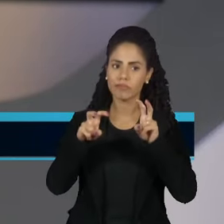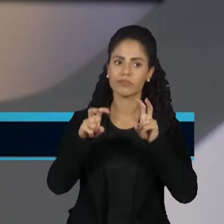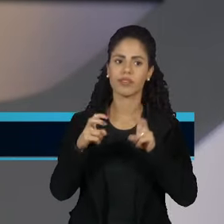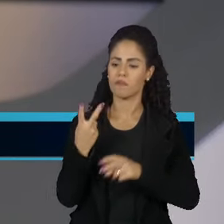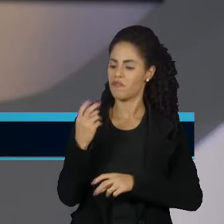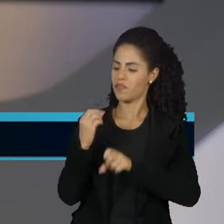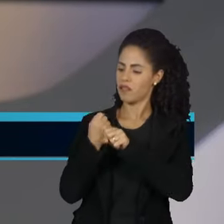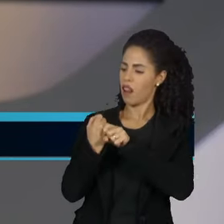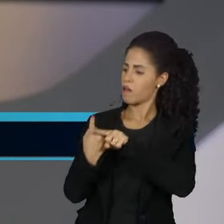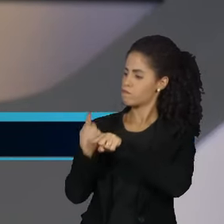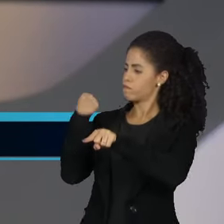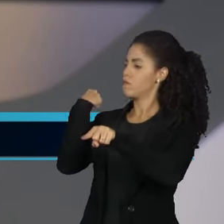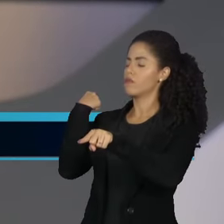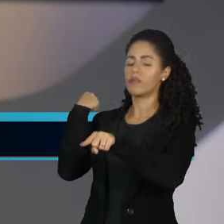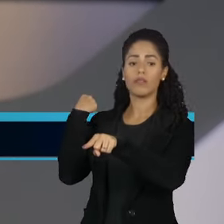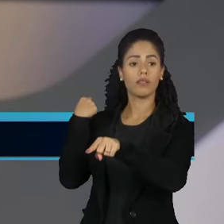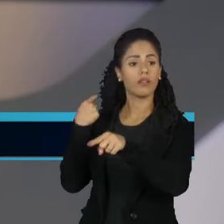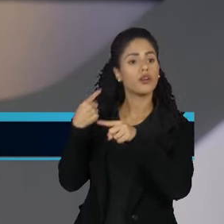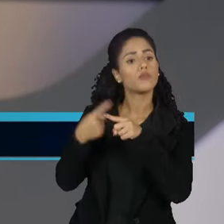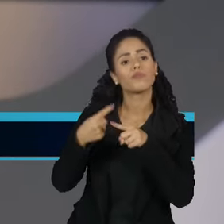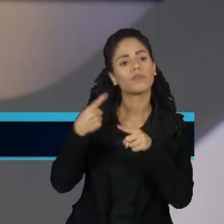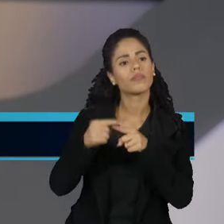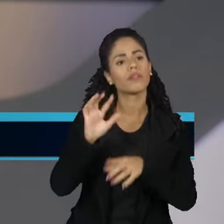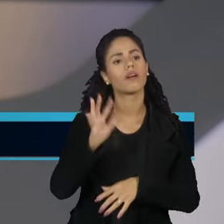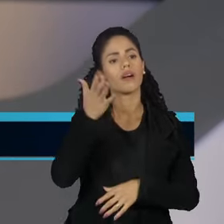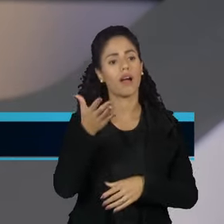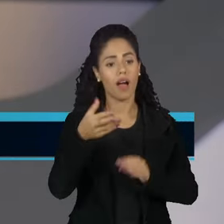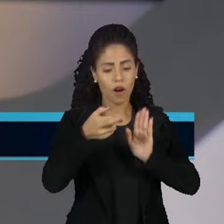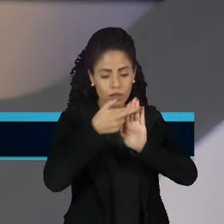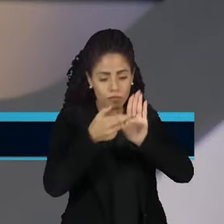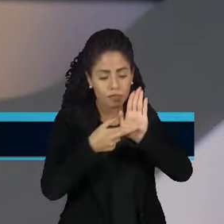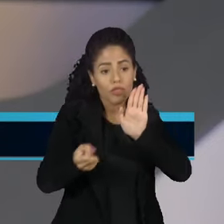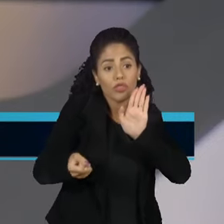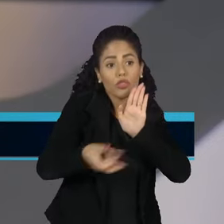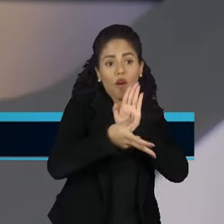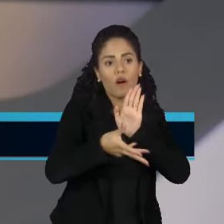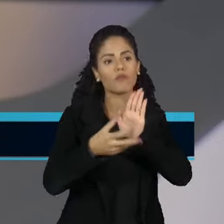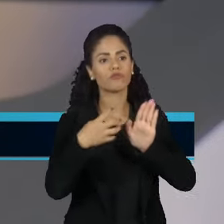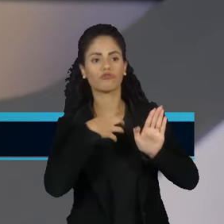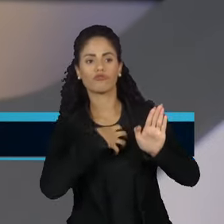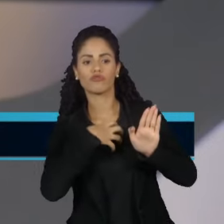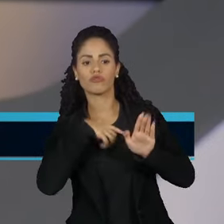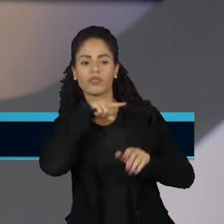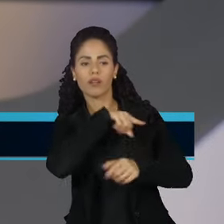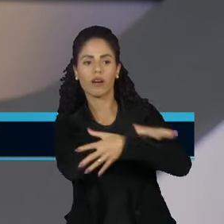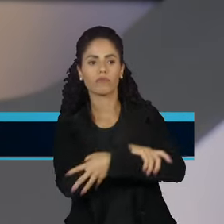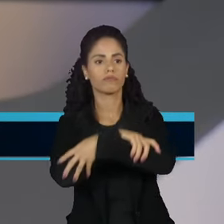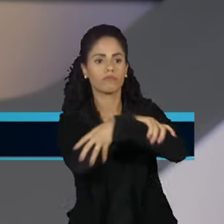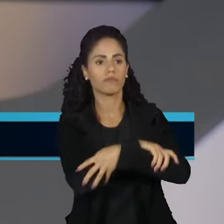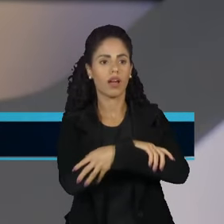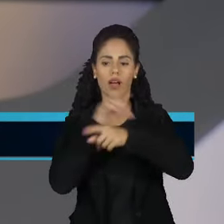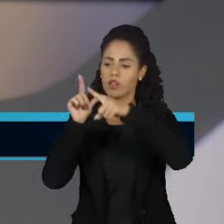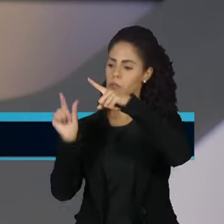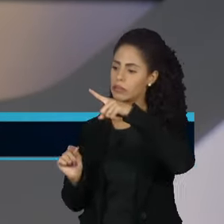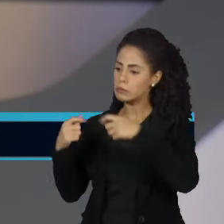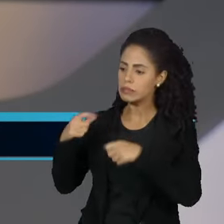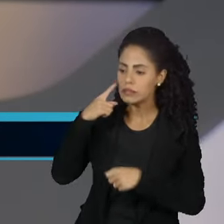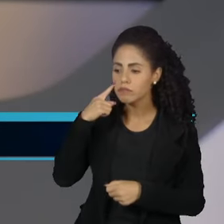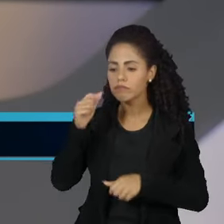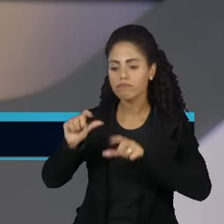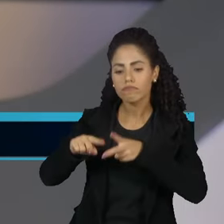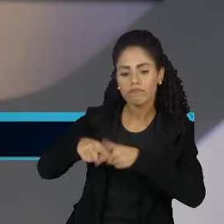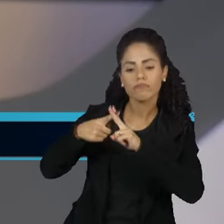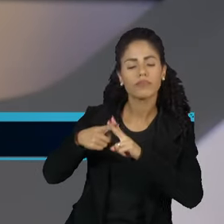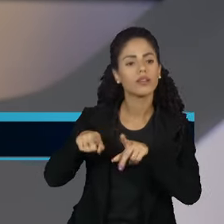anos atrás. O que não é, na verdade, porque essa nova versão, o governo brasileiro já fez concessões para entrar